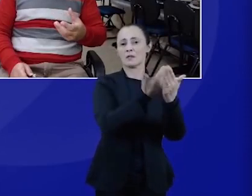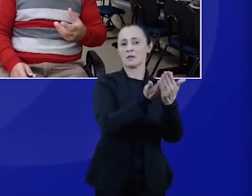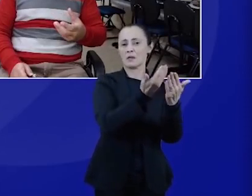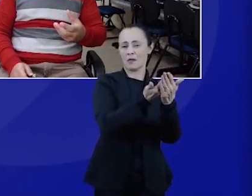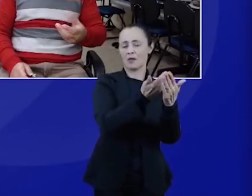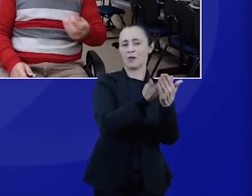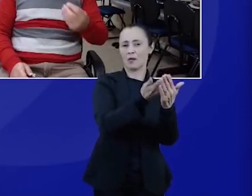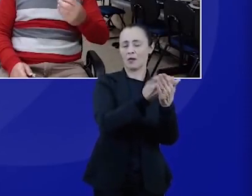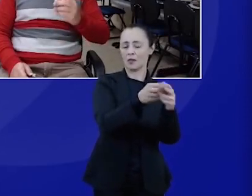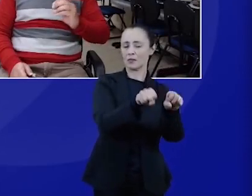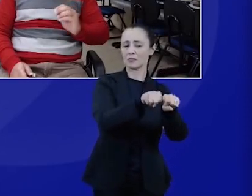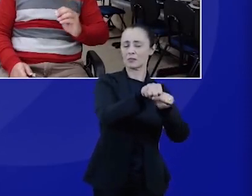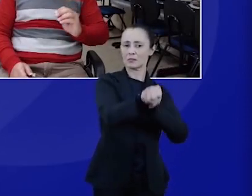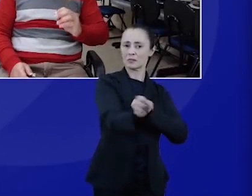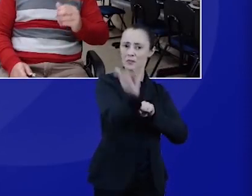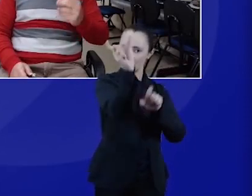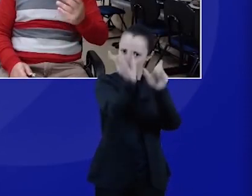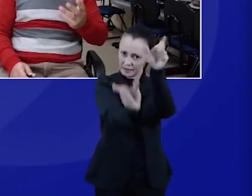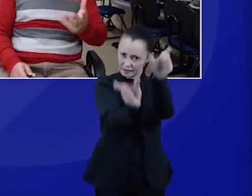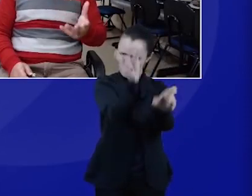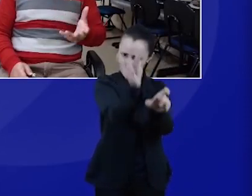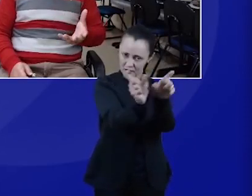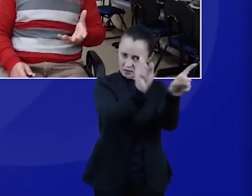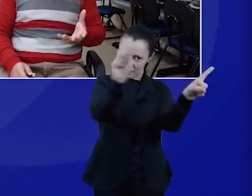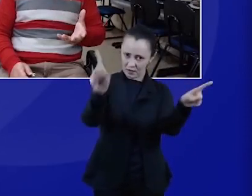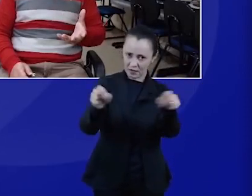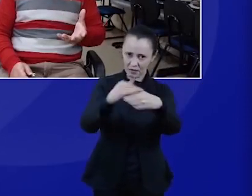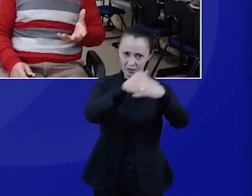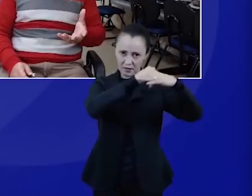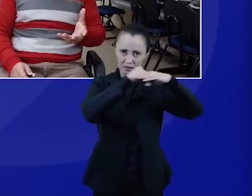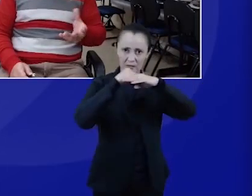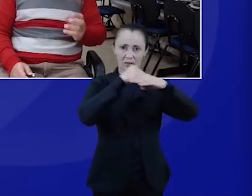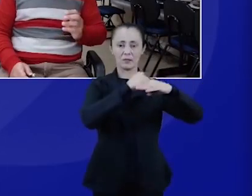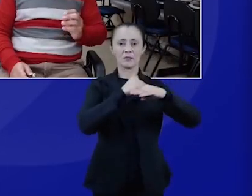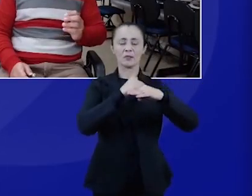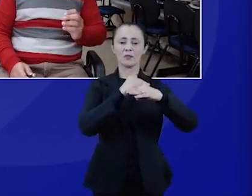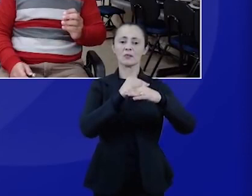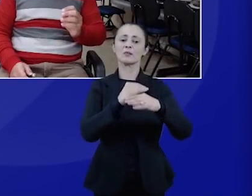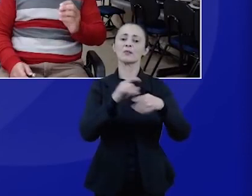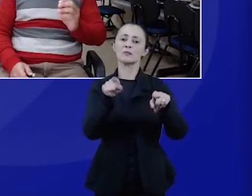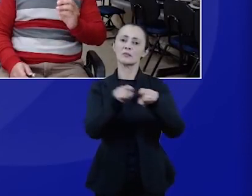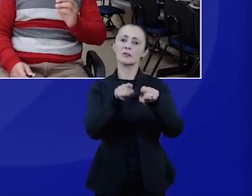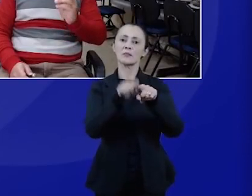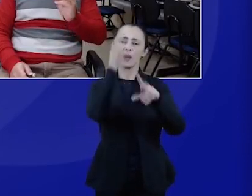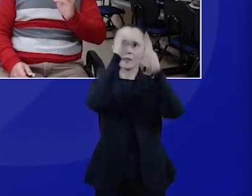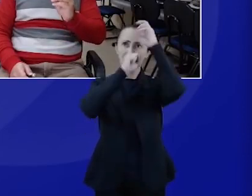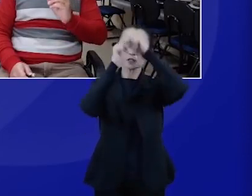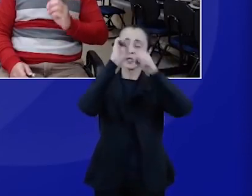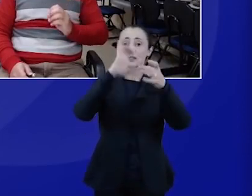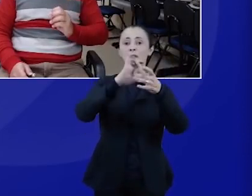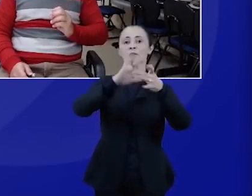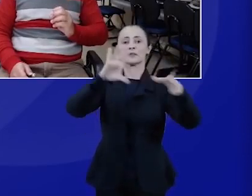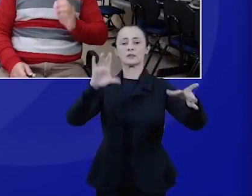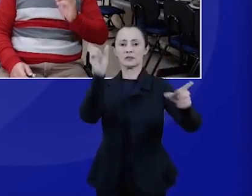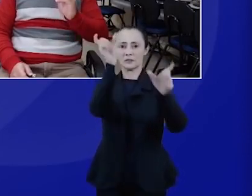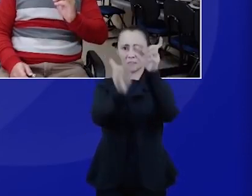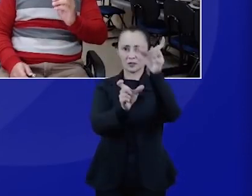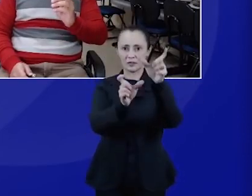de sujeito em consonância com a emancipação humana. A educação ela deve